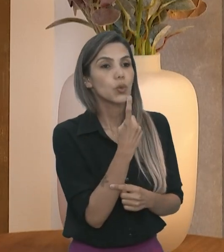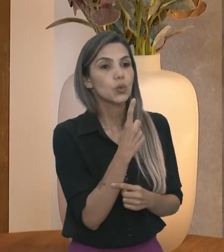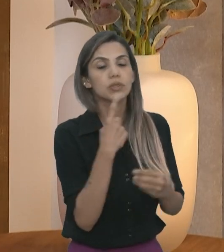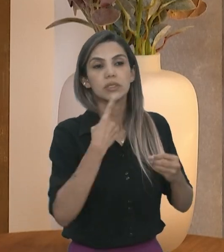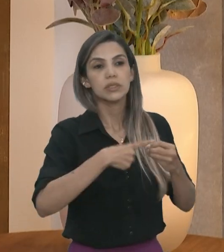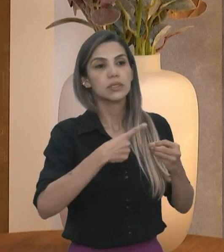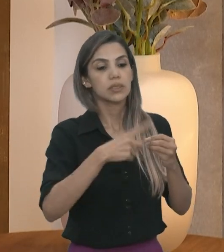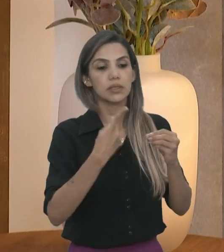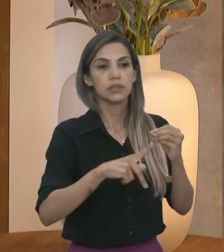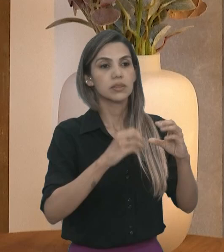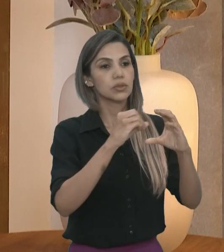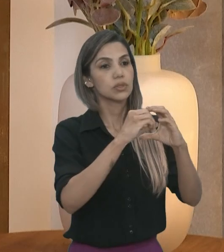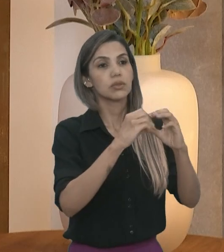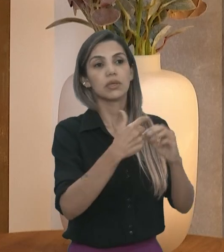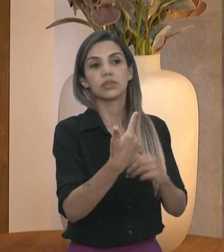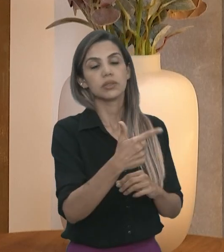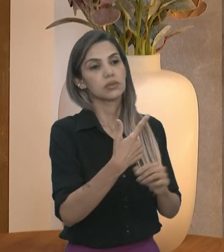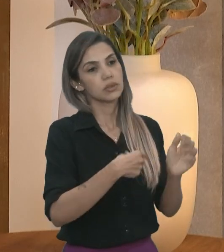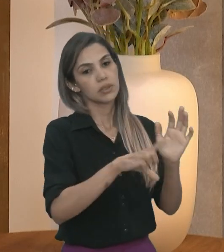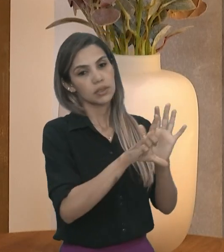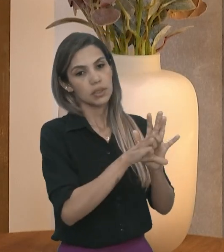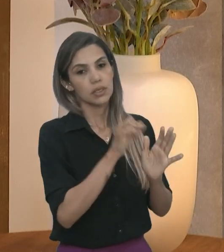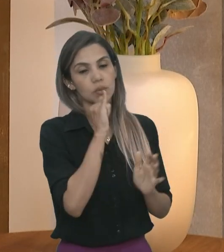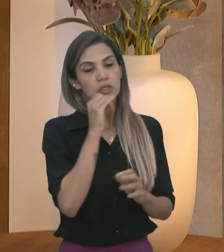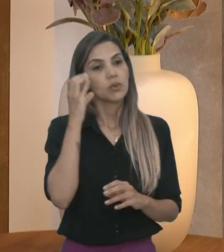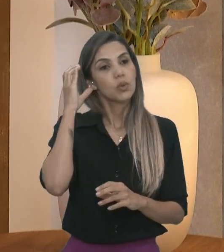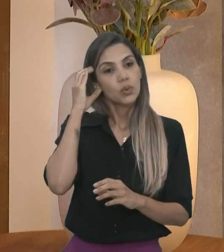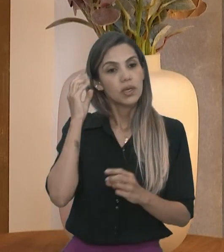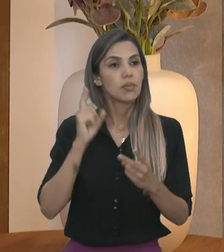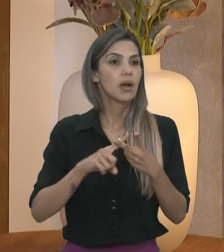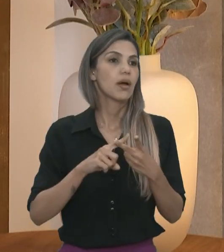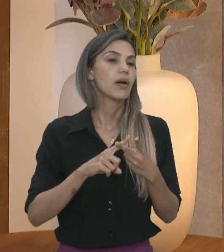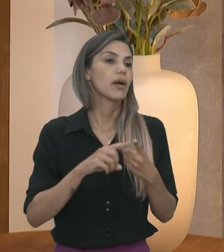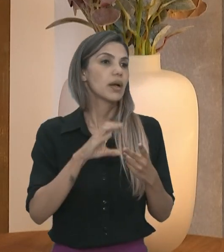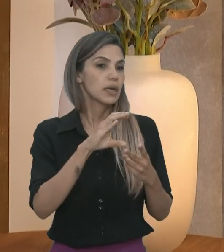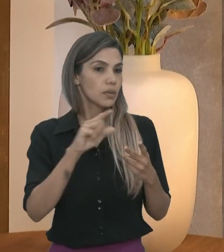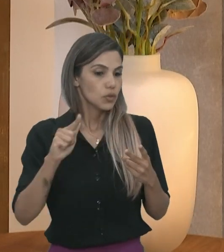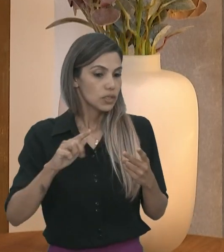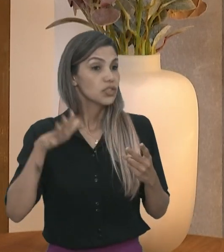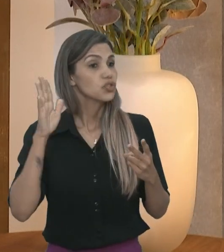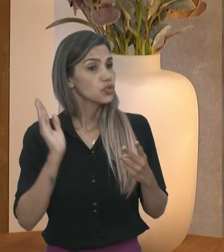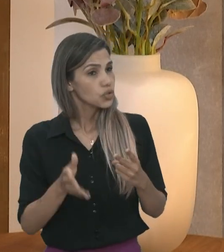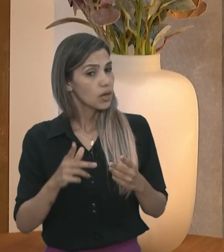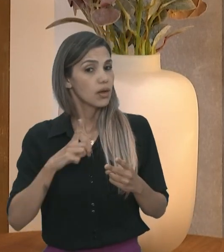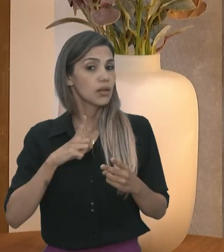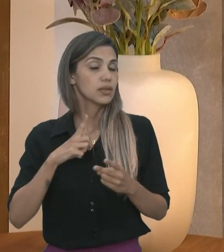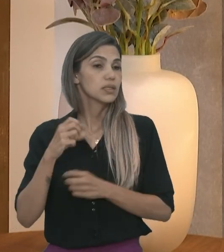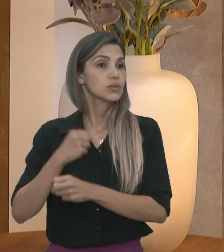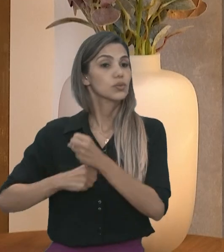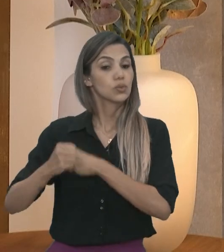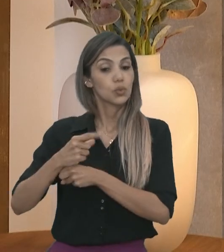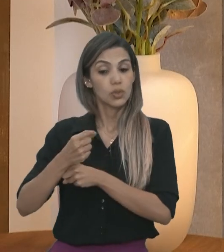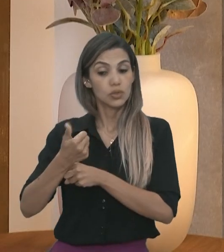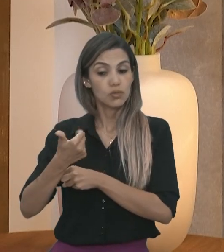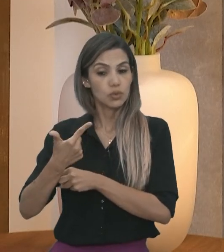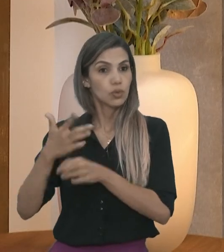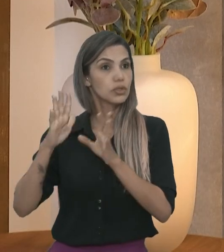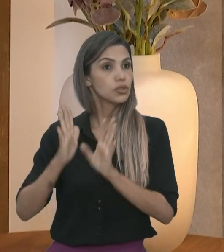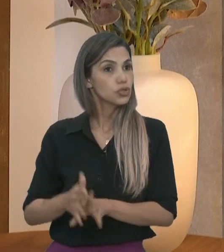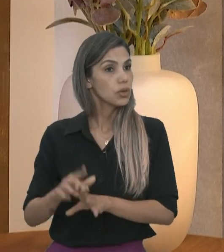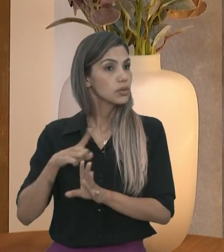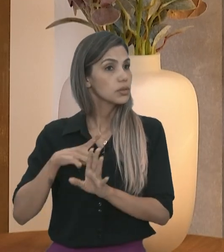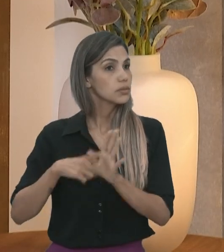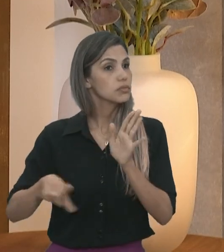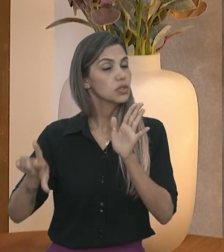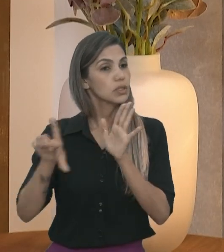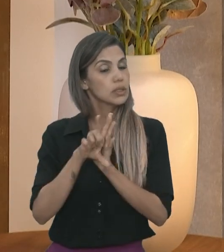não possui. Só para você ter ideia, Cuiabá e Campo Grande já possuem a lei de inspeção predial desde 2012. Então, assim, nós já